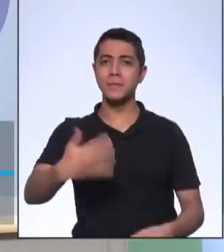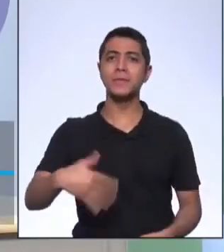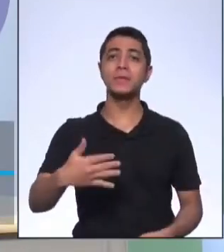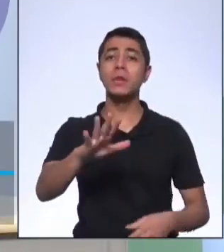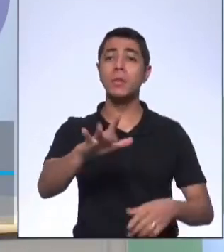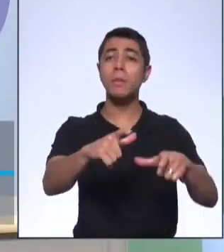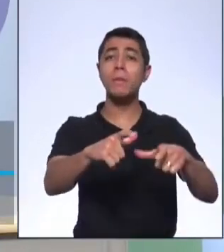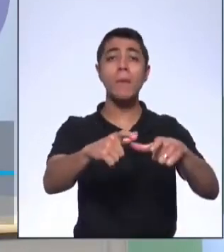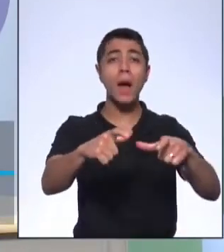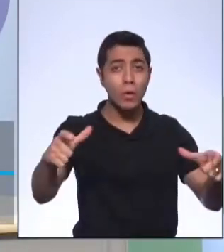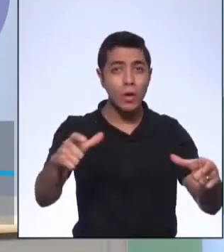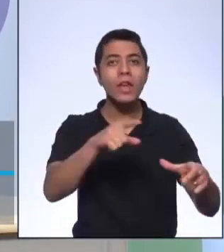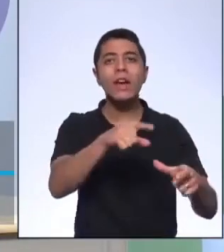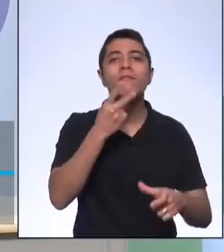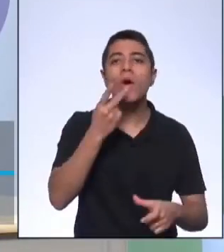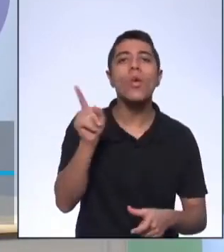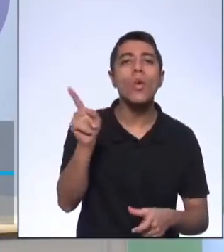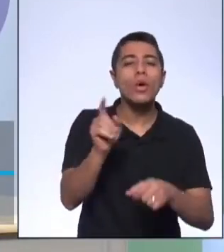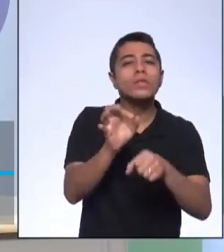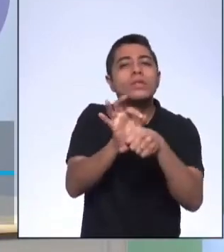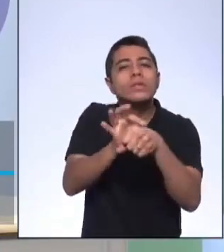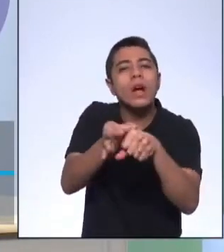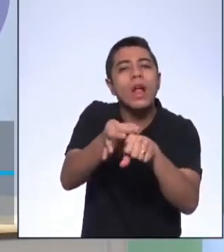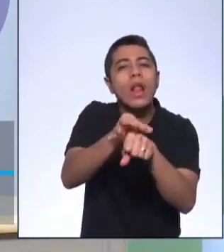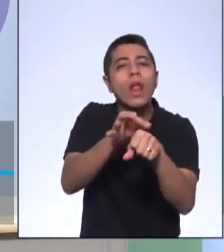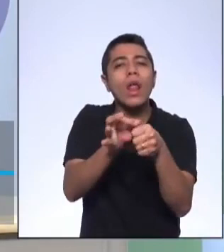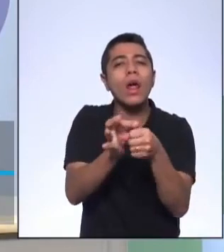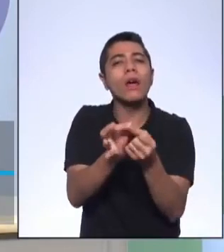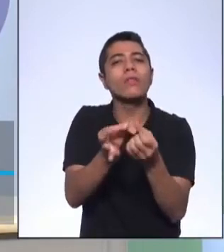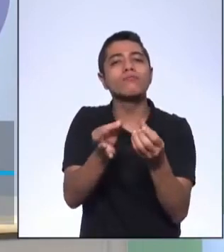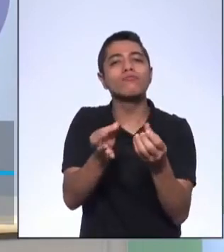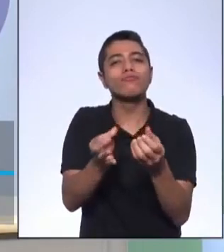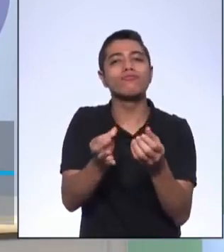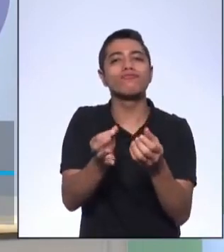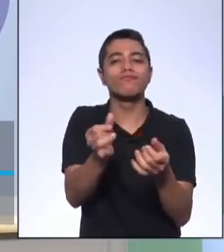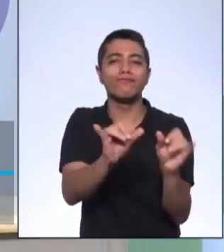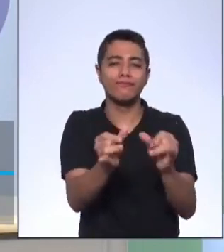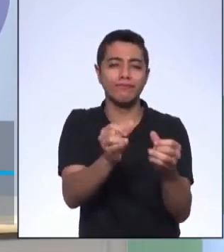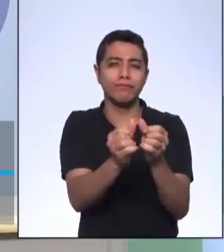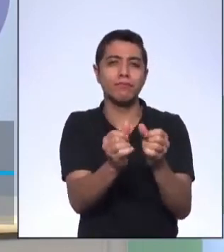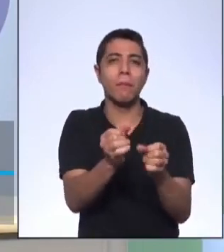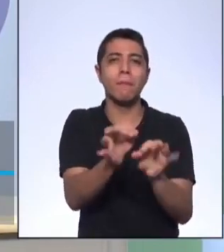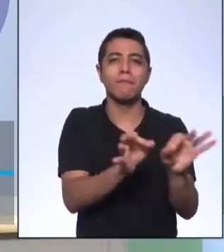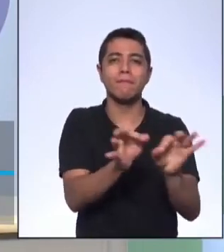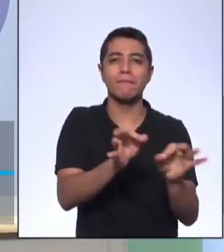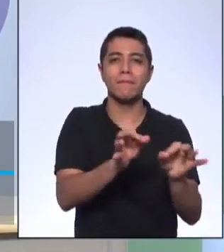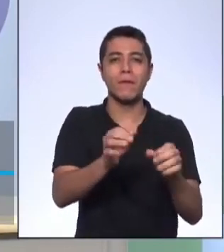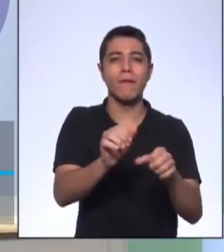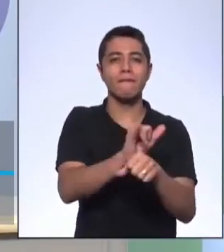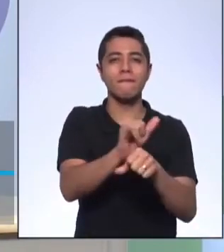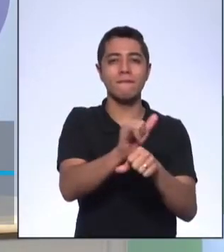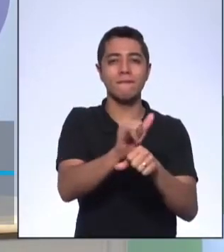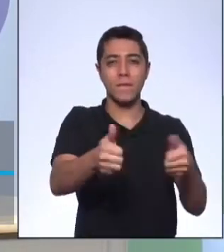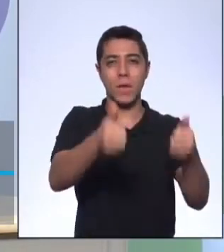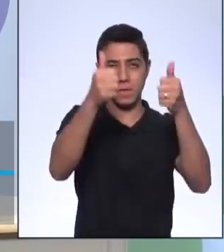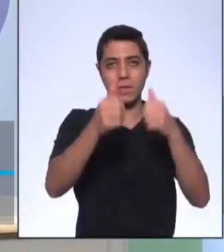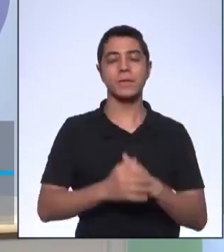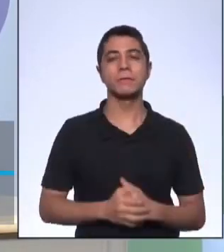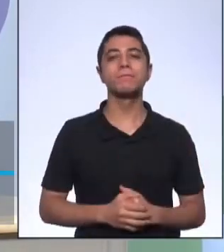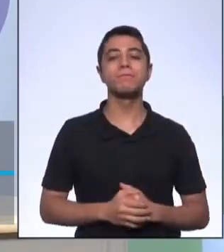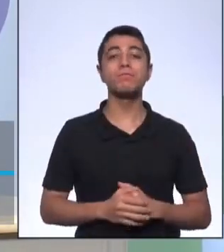Aline, regeneração. Olha que legal. Então, teve uma galera que comentou regeneração. A Valéria falou